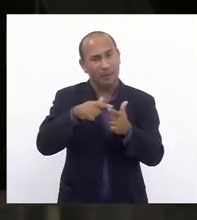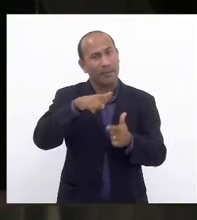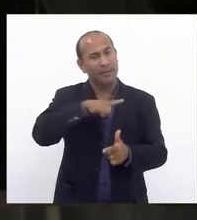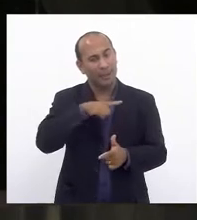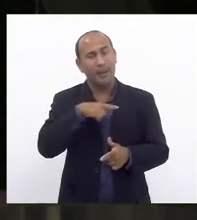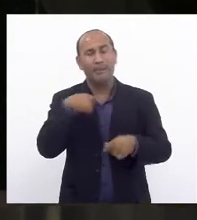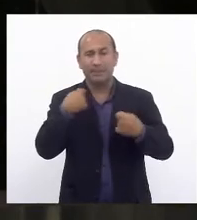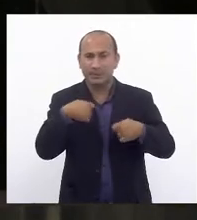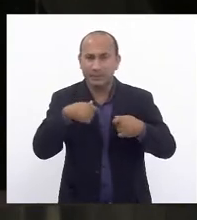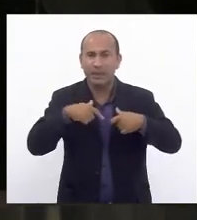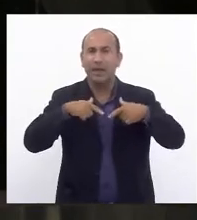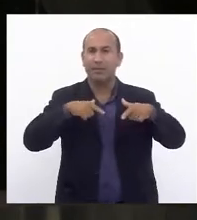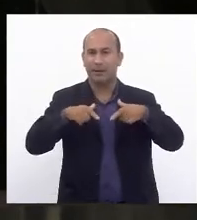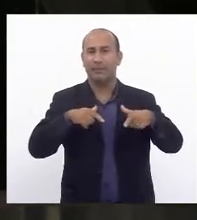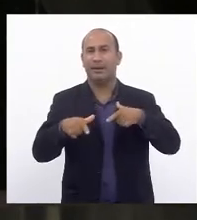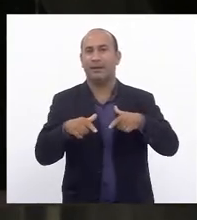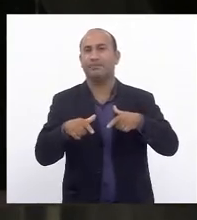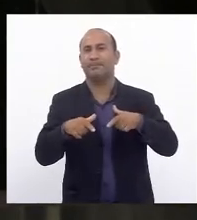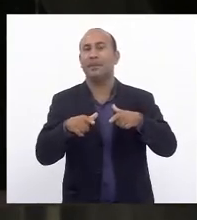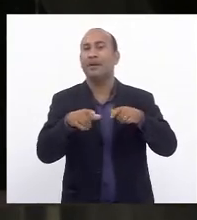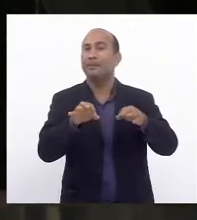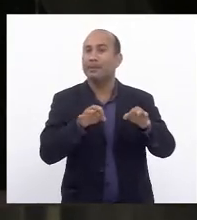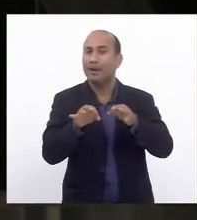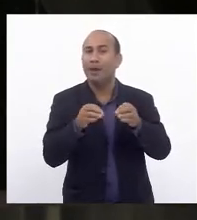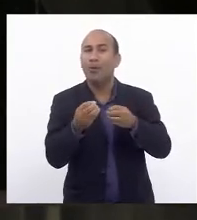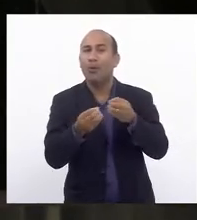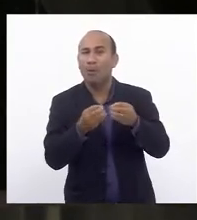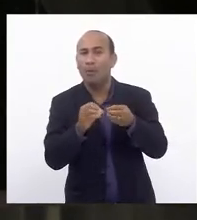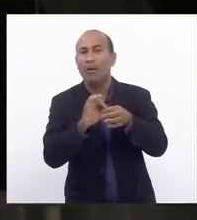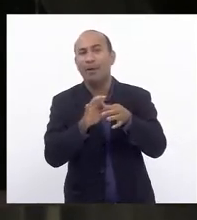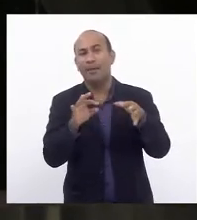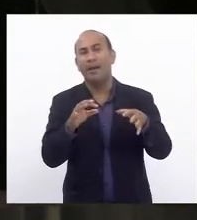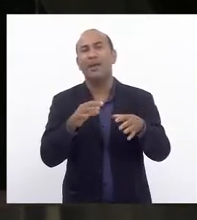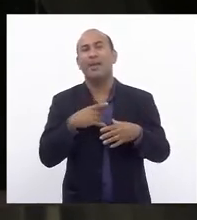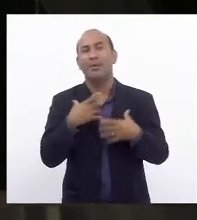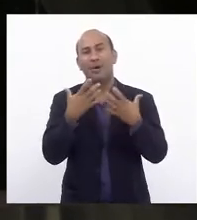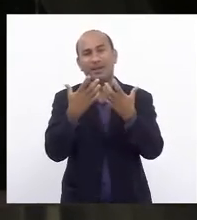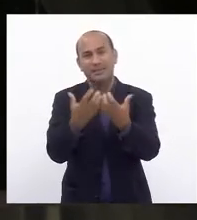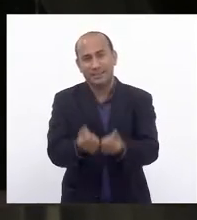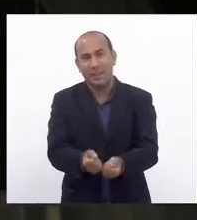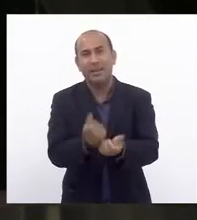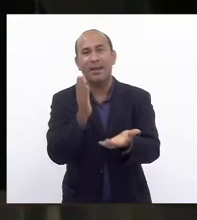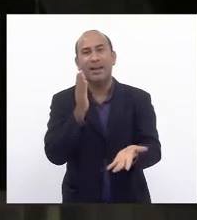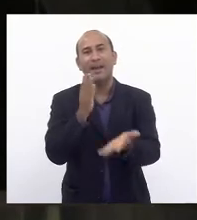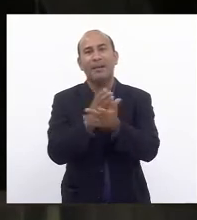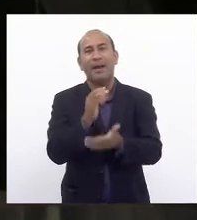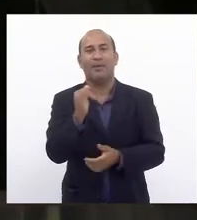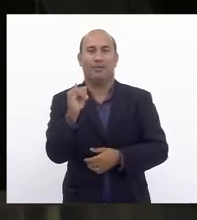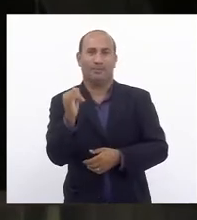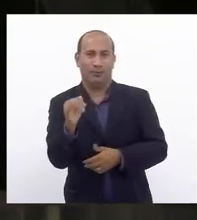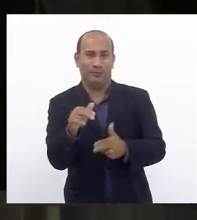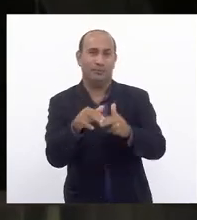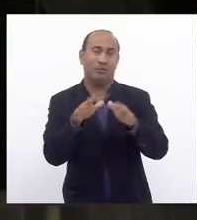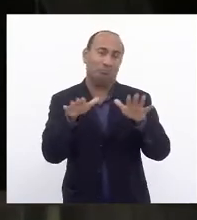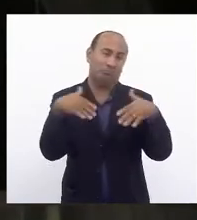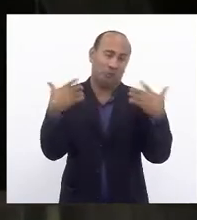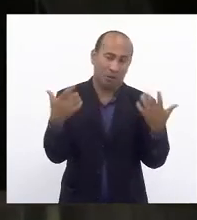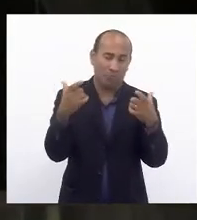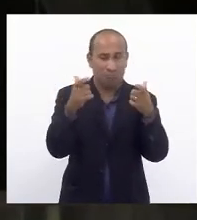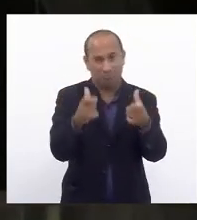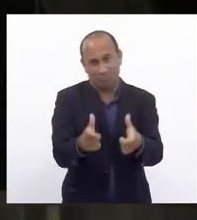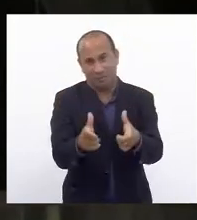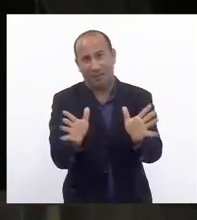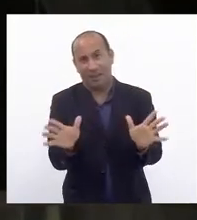quanto ao projeto, como libertário, eu sou a favor de acabar com o imposto, seja para o que for, quando for e aonde